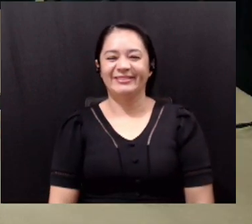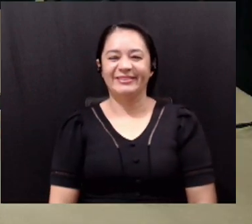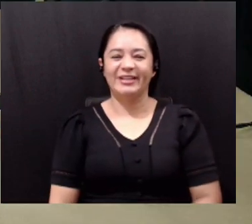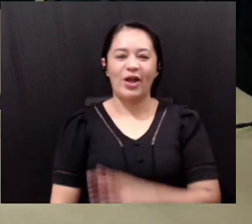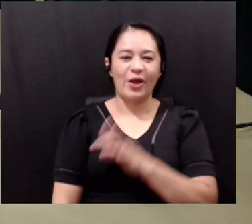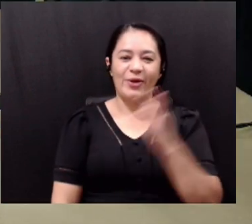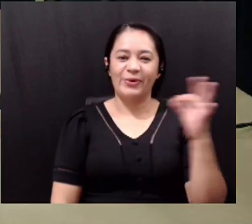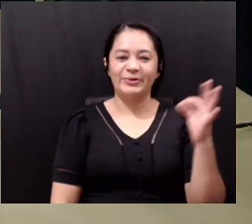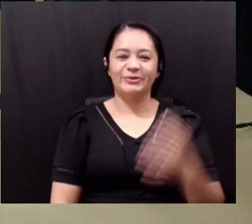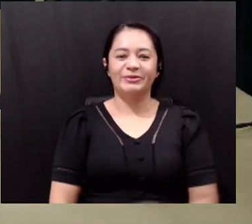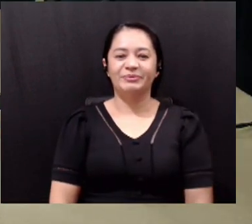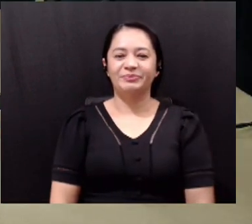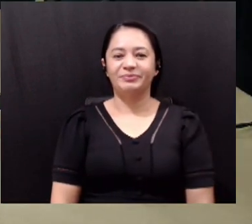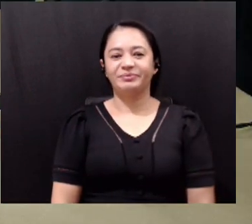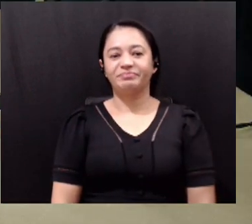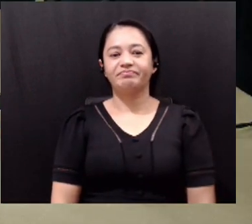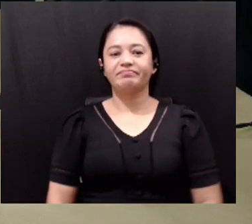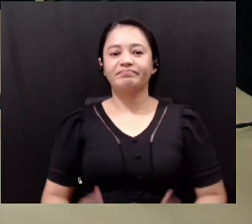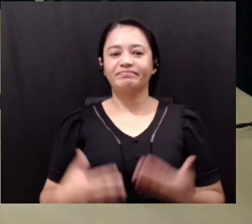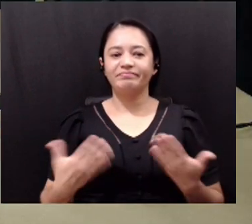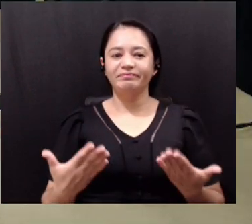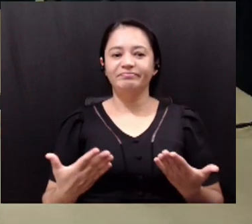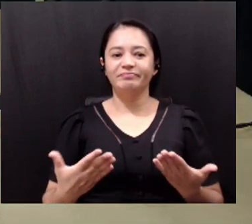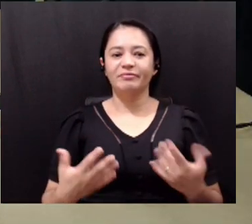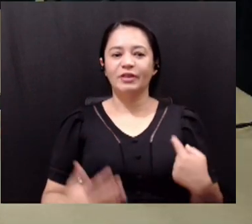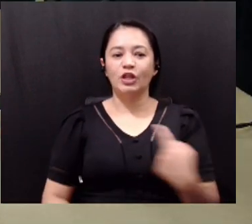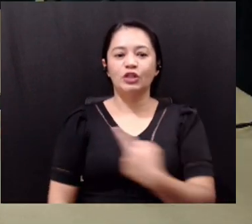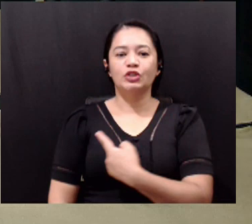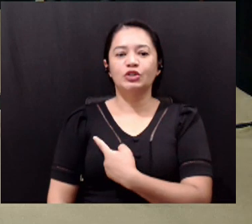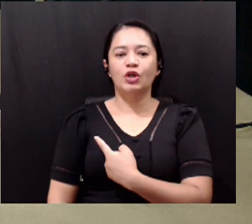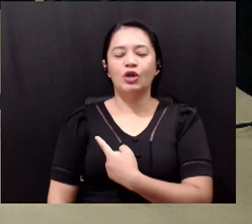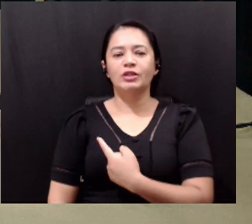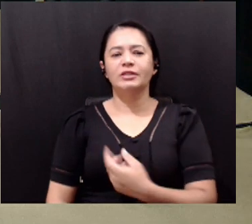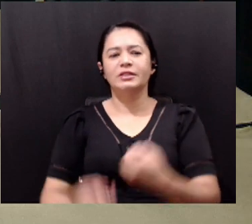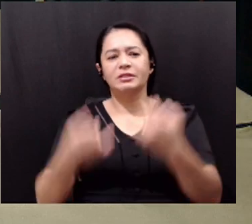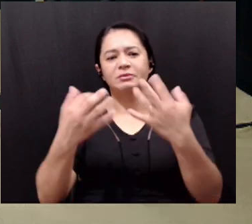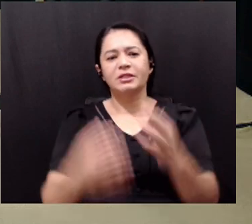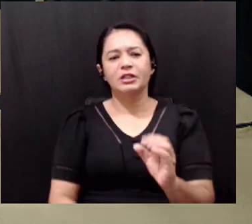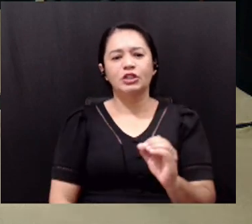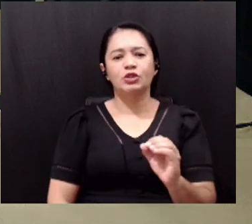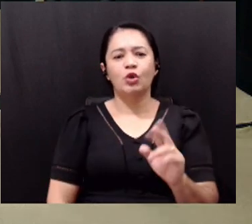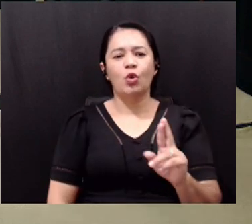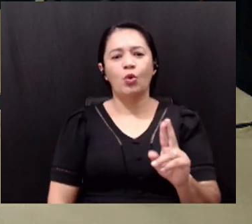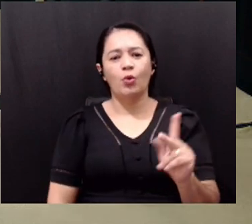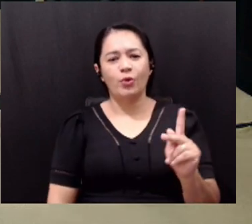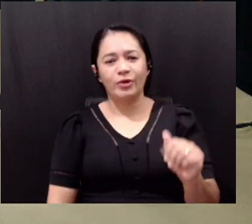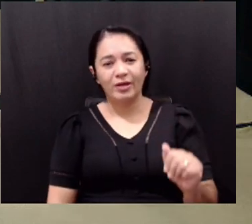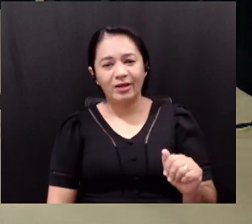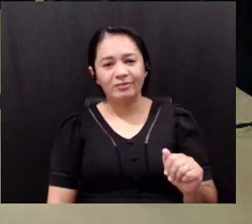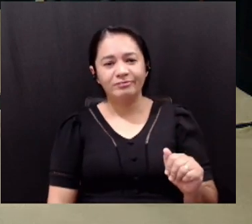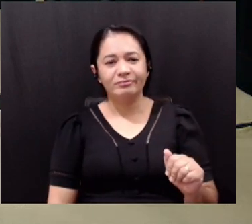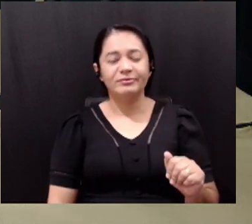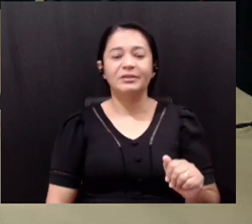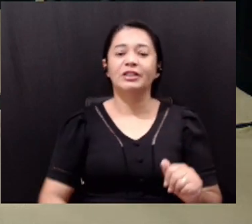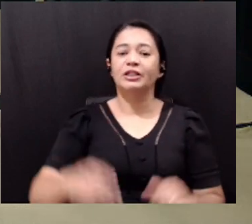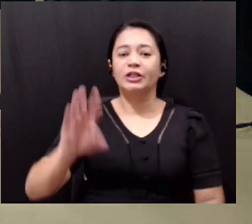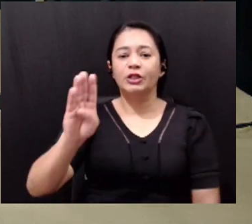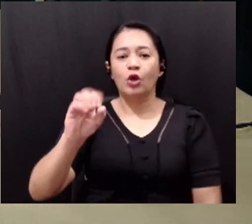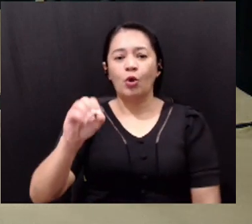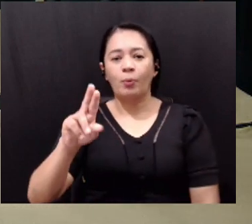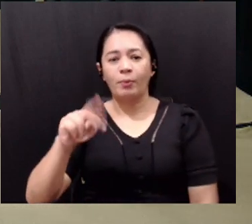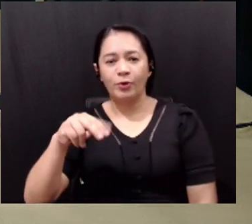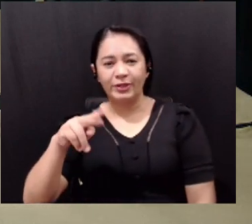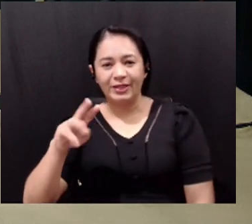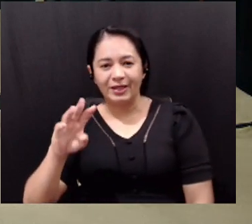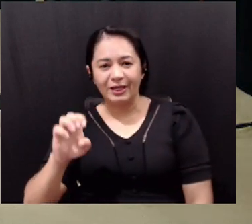Bom, estamos falando aí do workaholic, do burnout, né? A doutora Lucimária falando sobre o burnout. Agora,